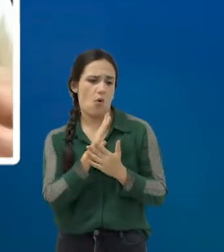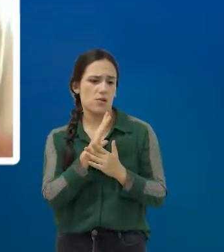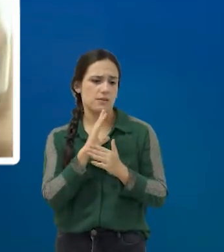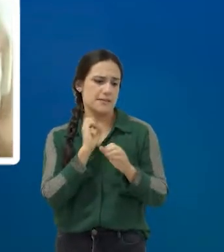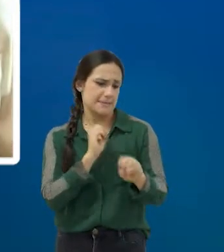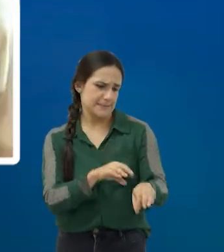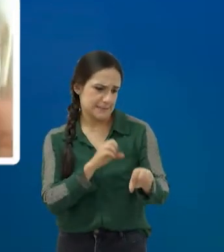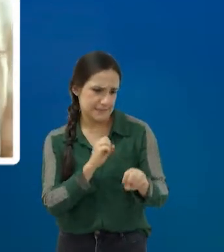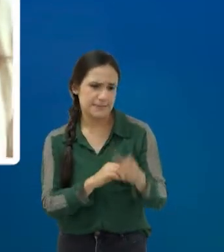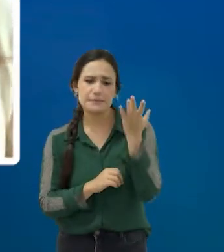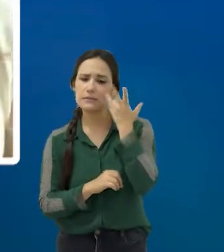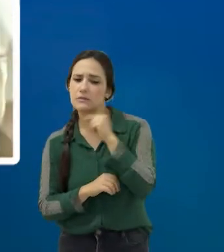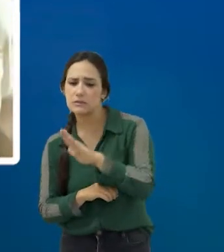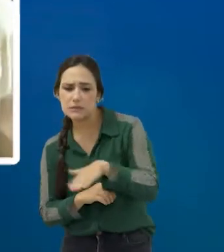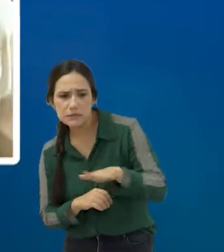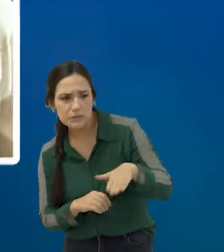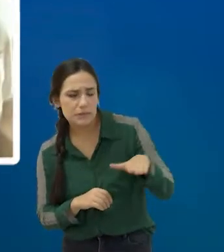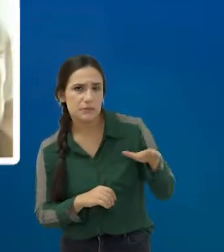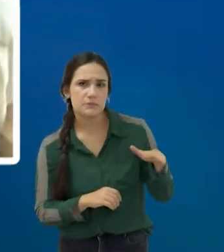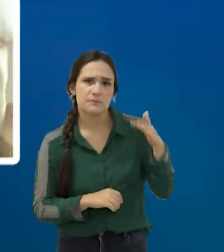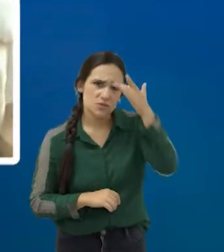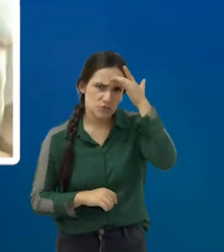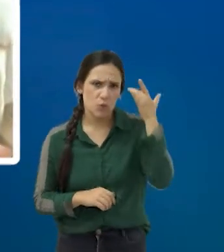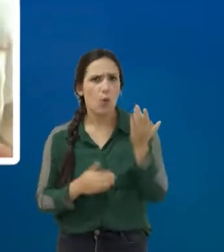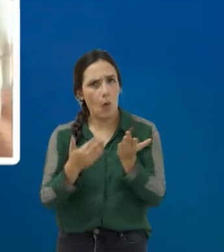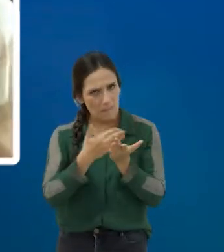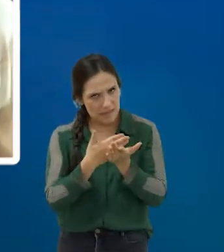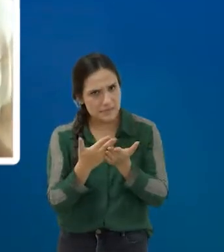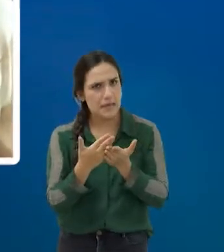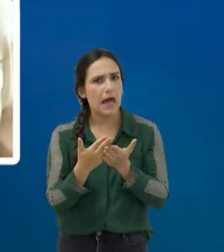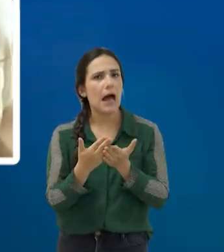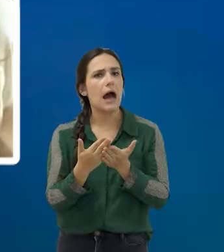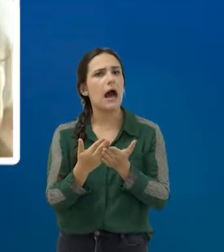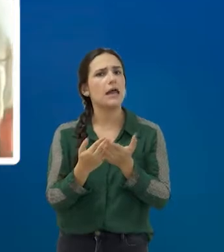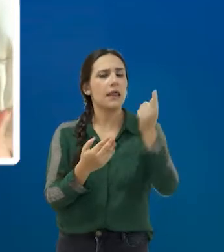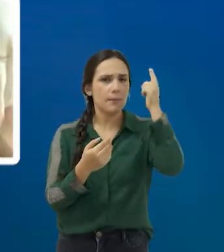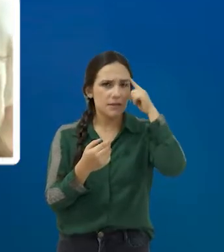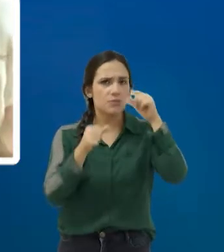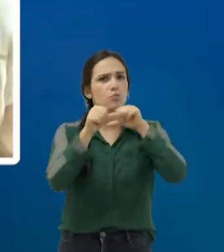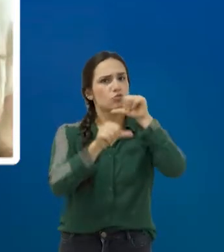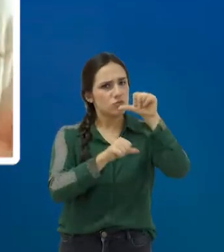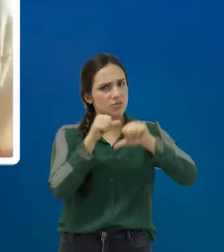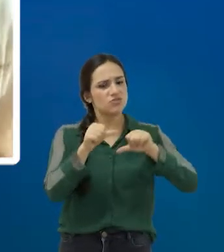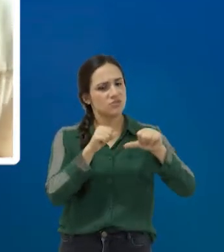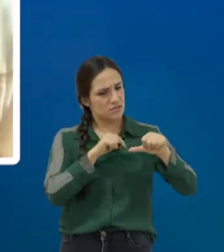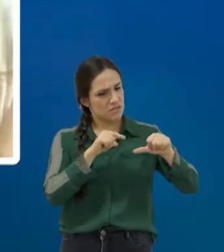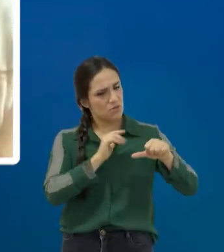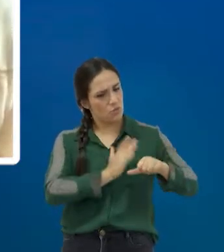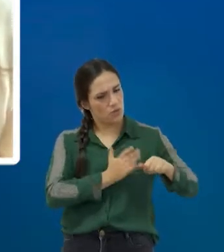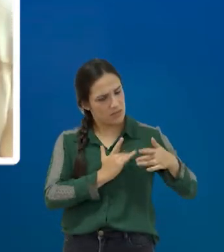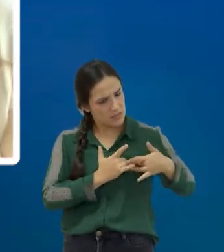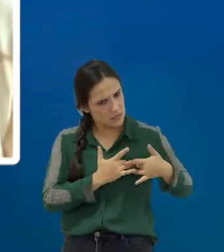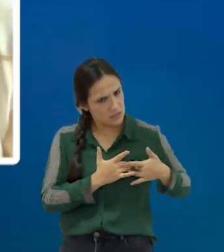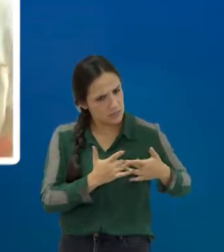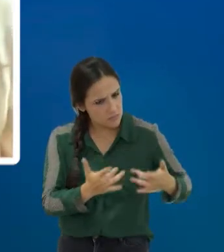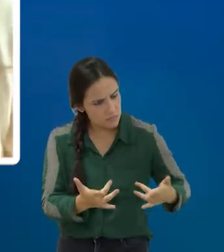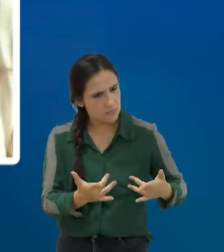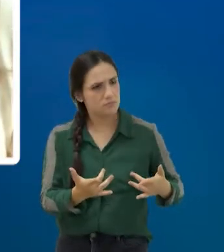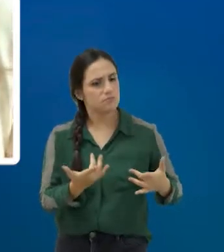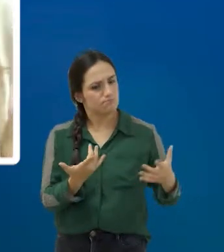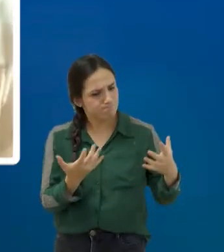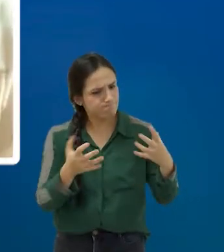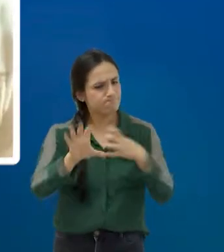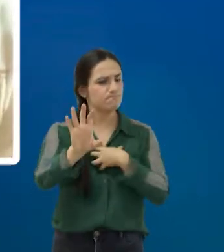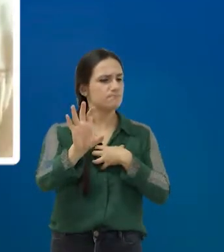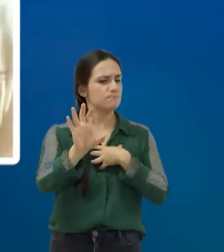desde a educação infantil, digamos assim, para que as pessoas tenham essa compaixão com o seu próximo, para